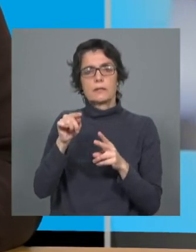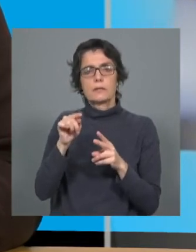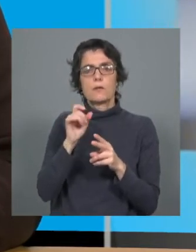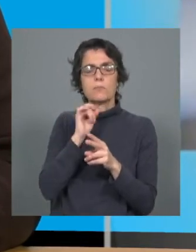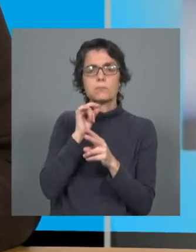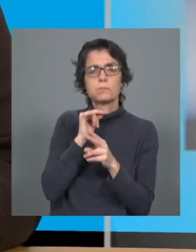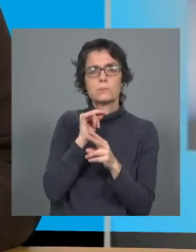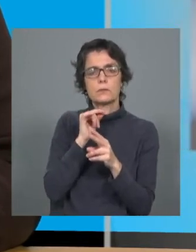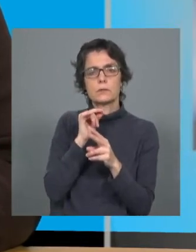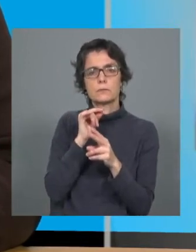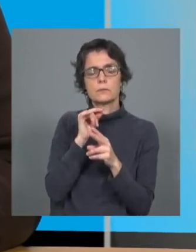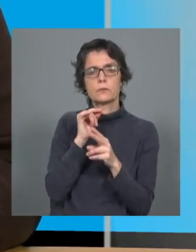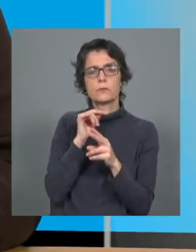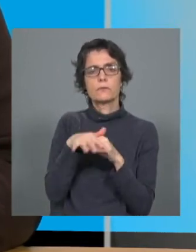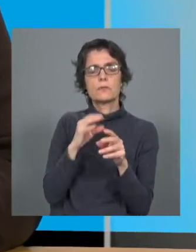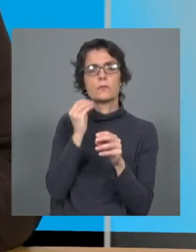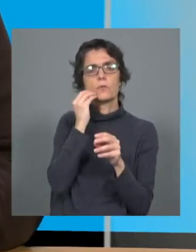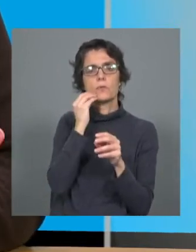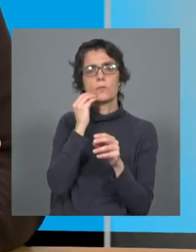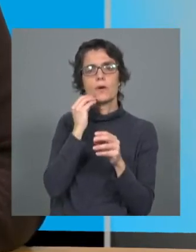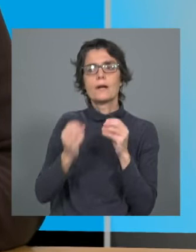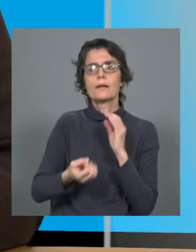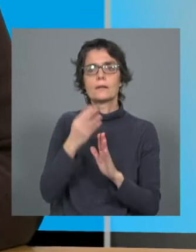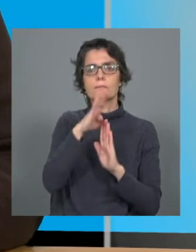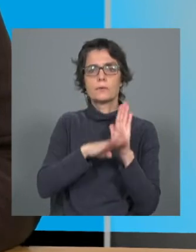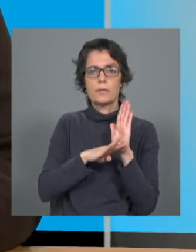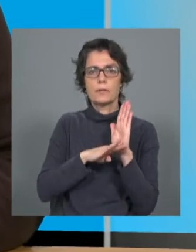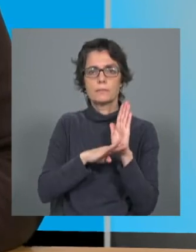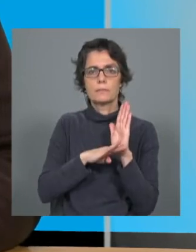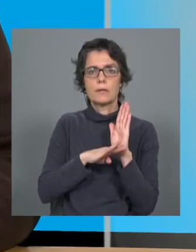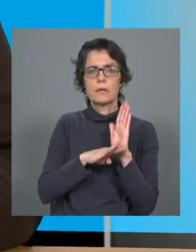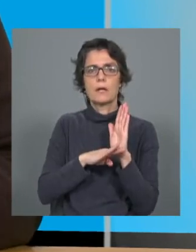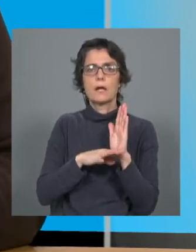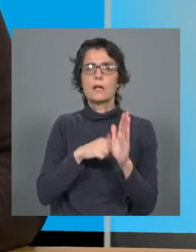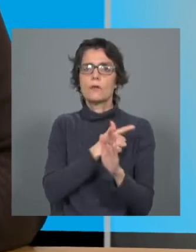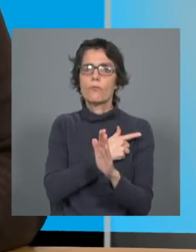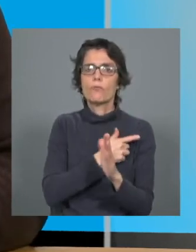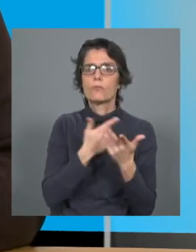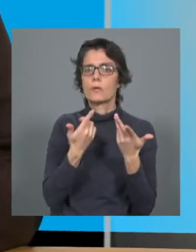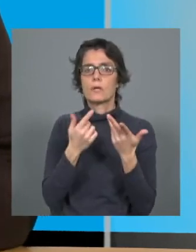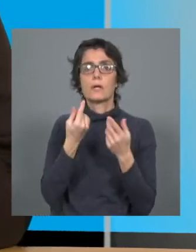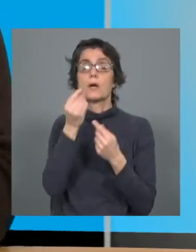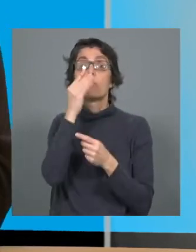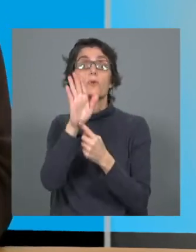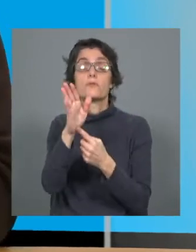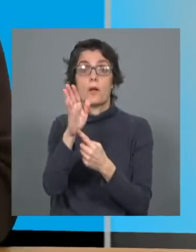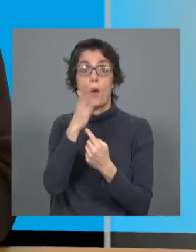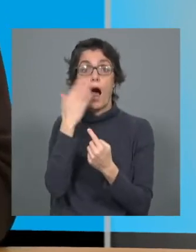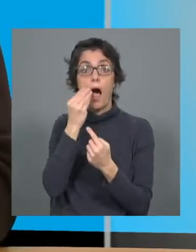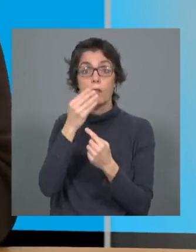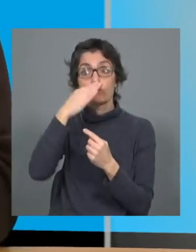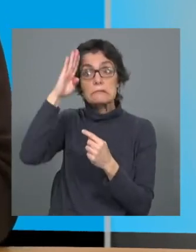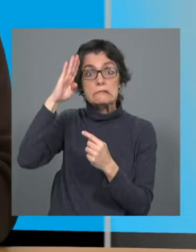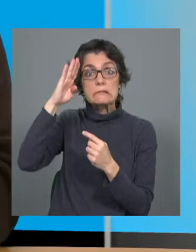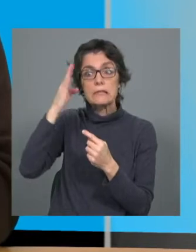problemas será através de programas de tutoria ou de mentoria, ou seja, pôr alunos mais velhos a ajudar